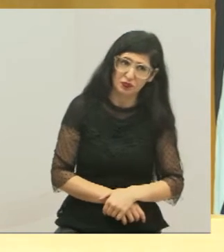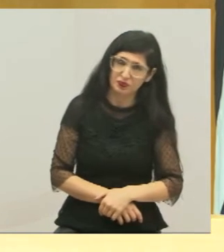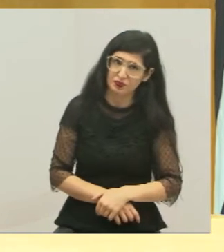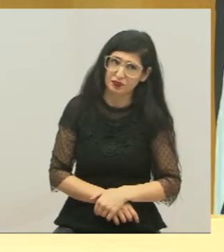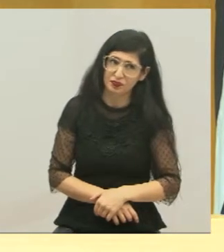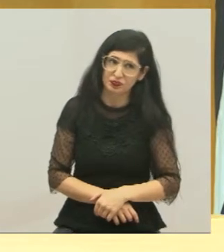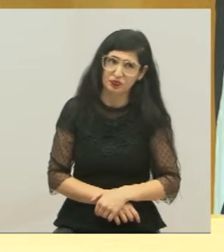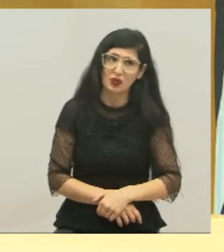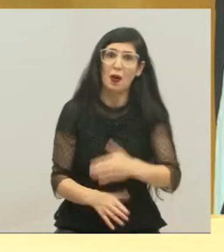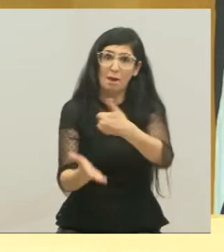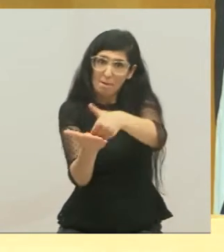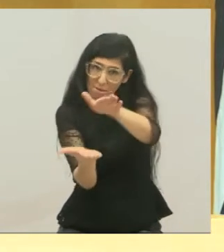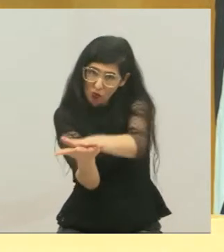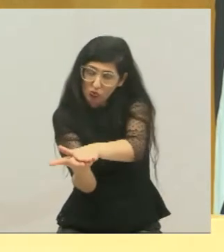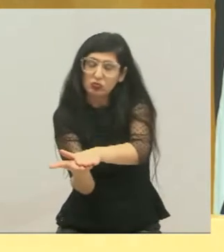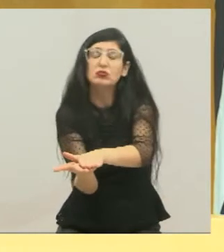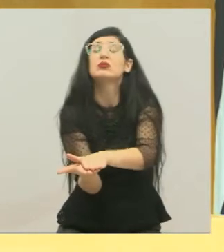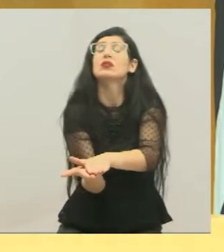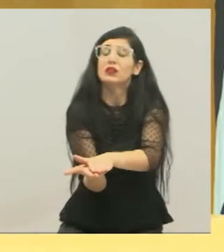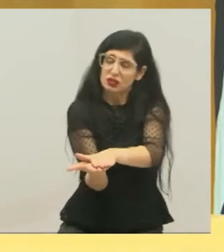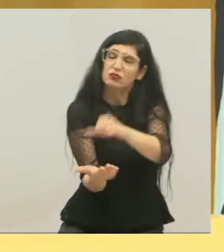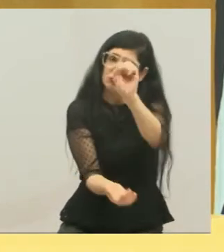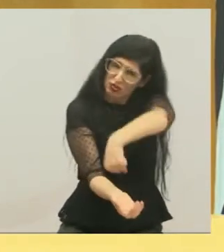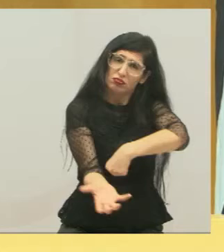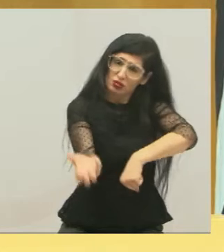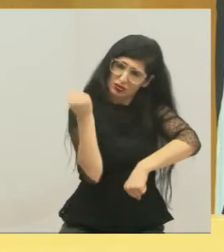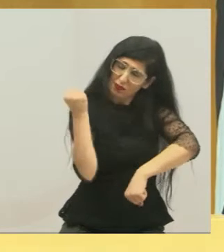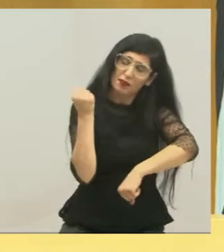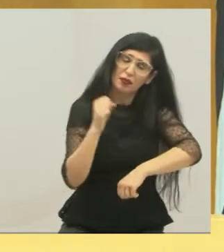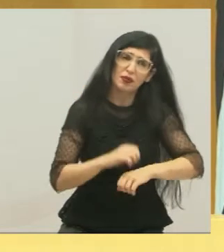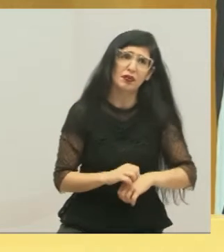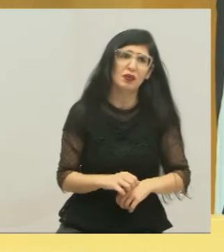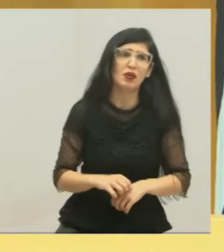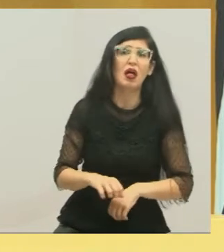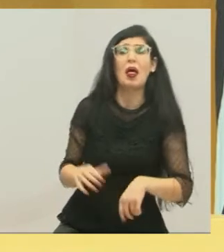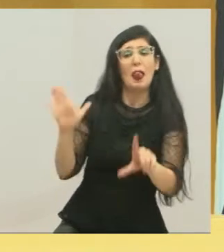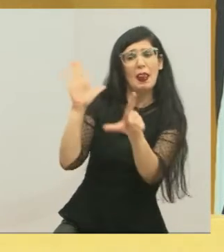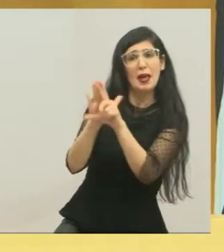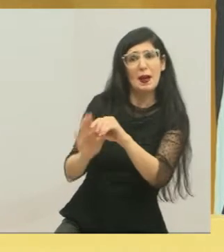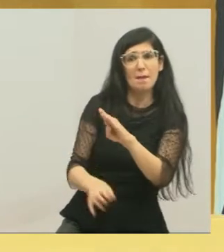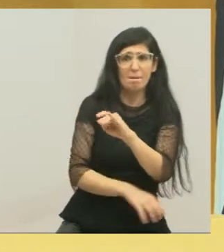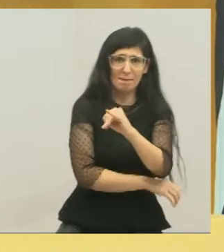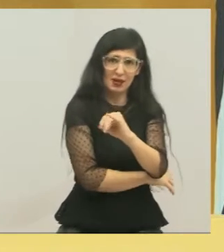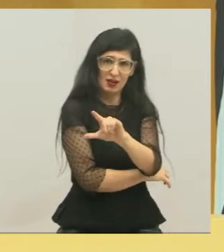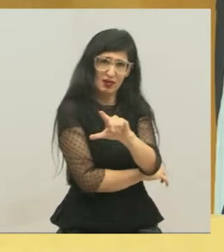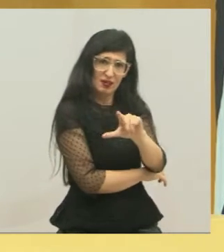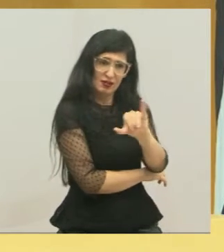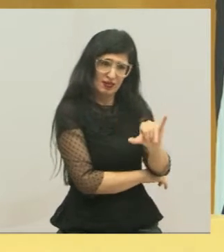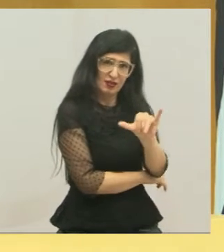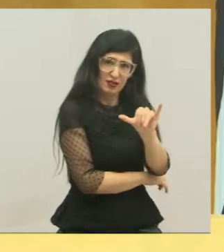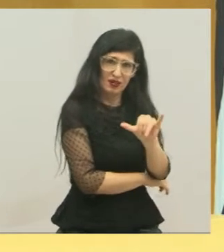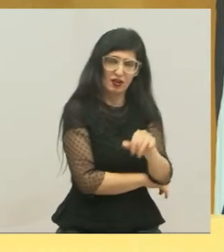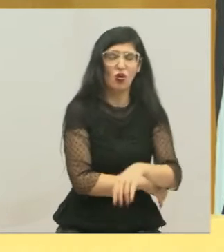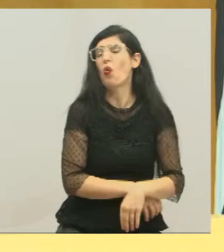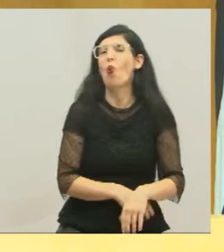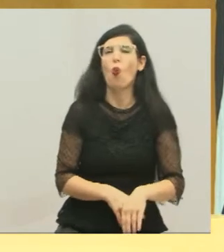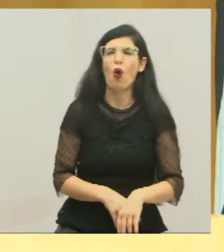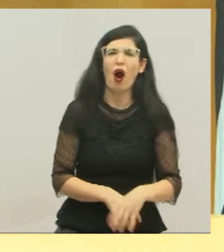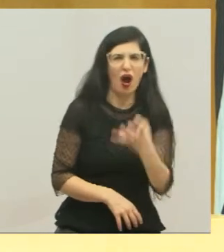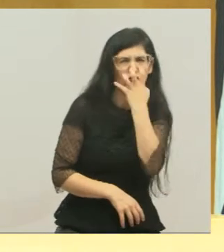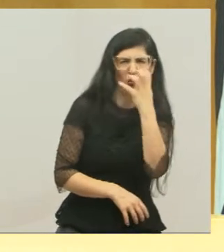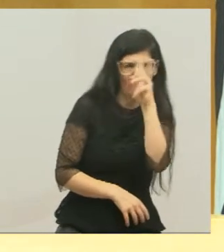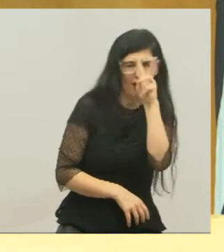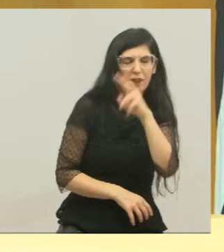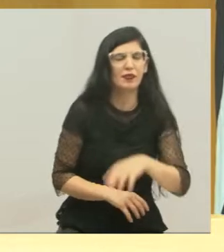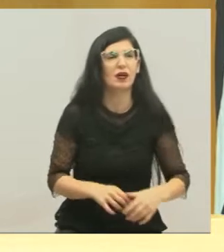e não somente uma multa como é na nossa nosso município né com ali biri de minha autoria mas também pode aí sofrer